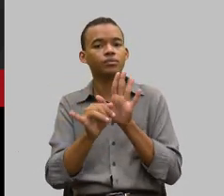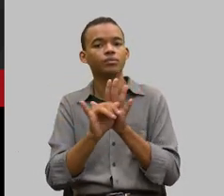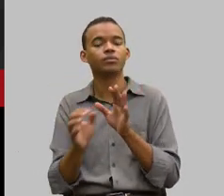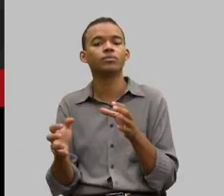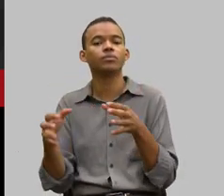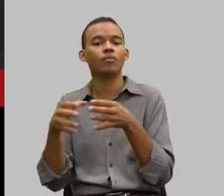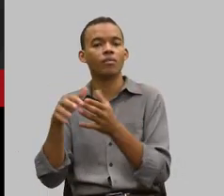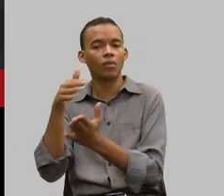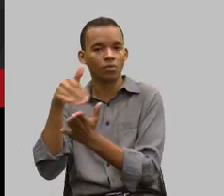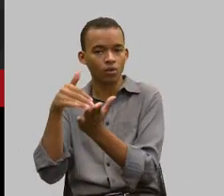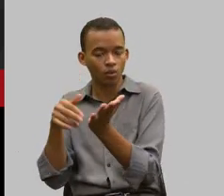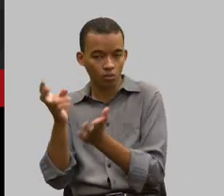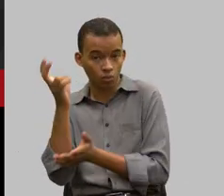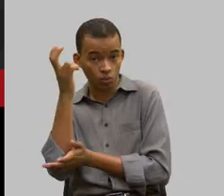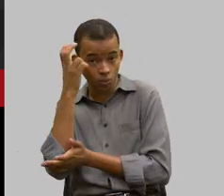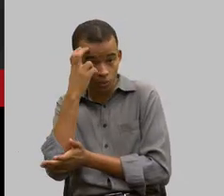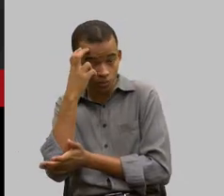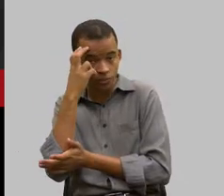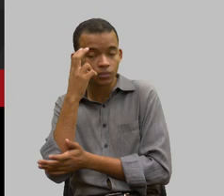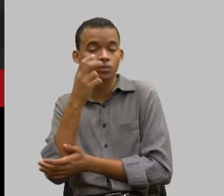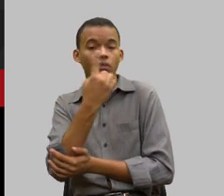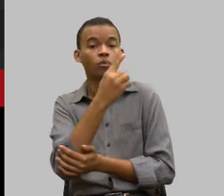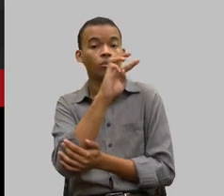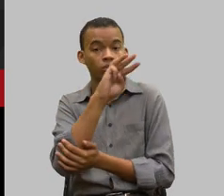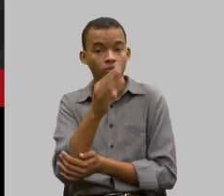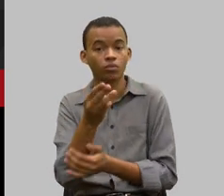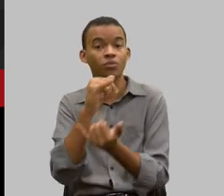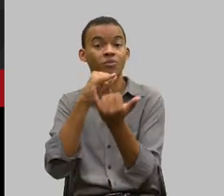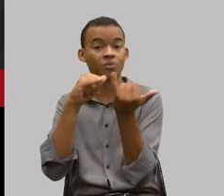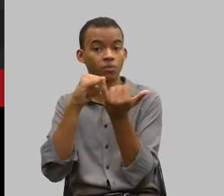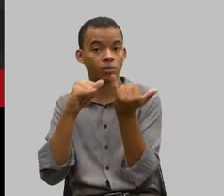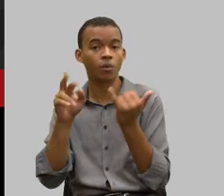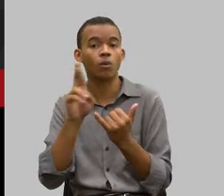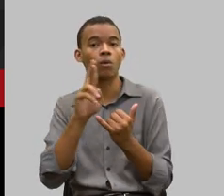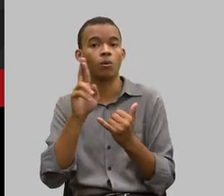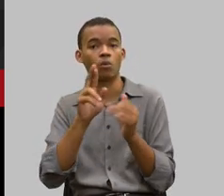milhão também nas próximas semanas a gente vai ter notícia